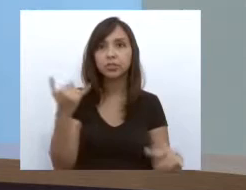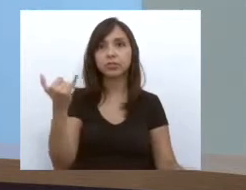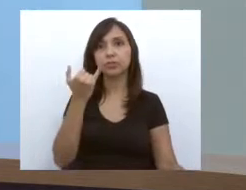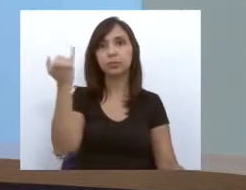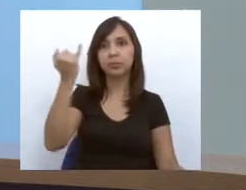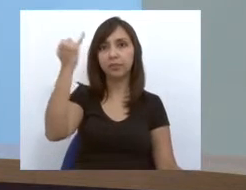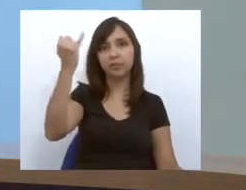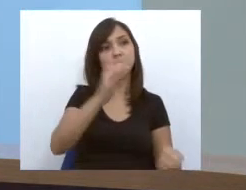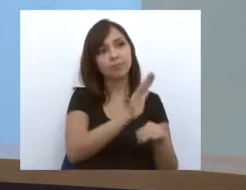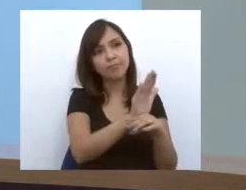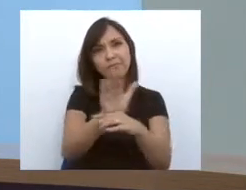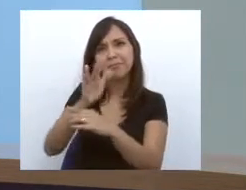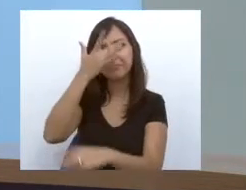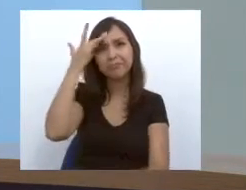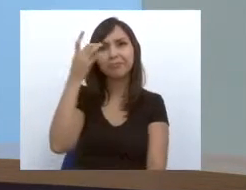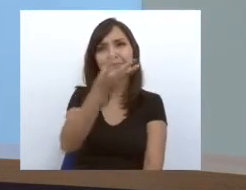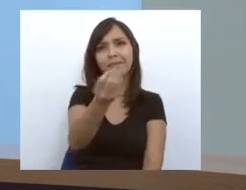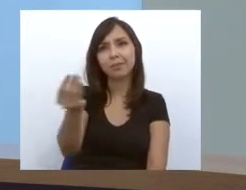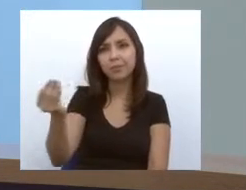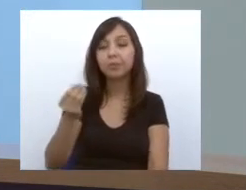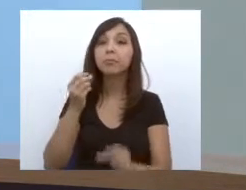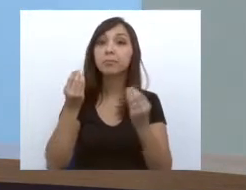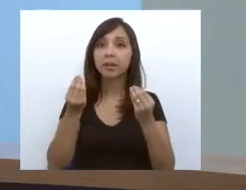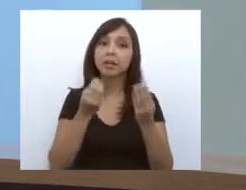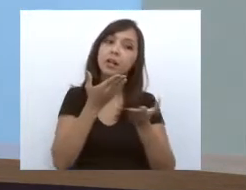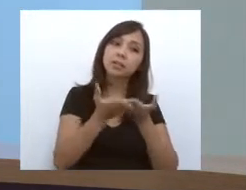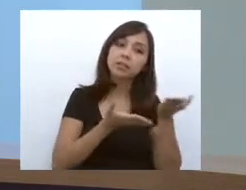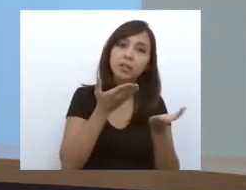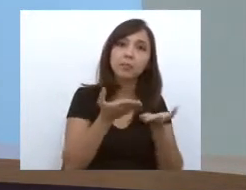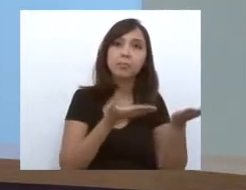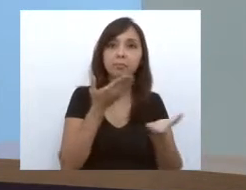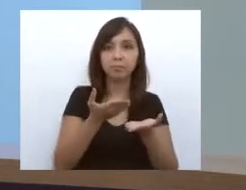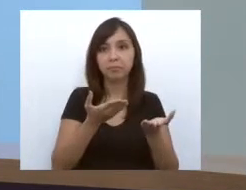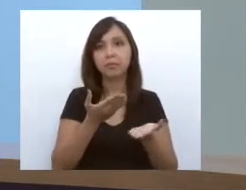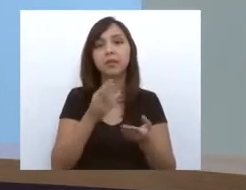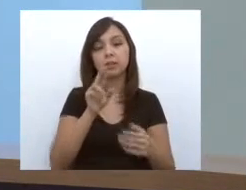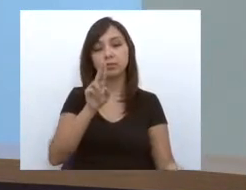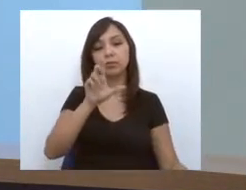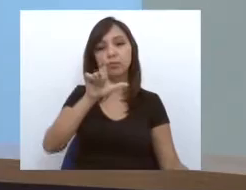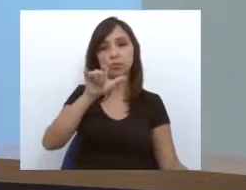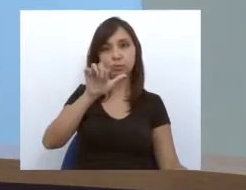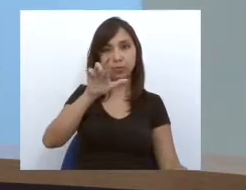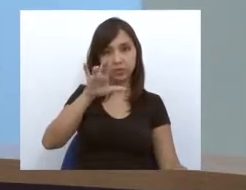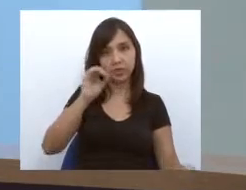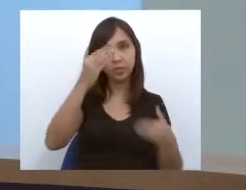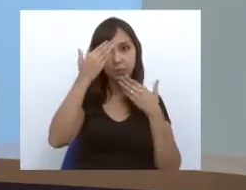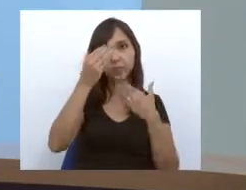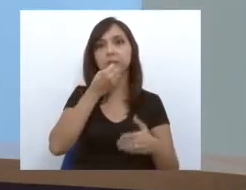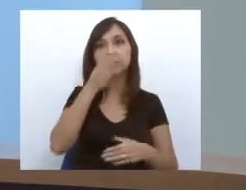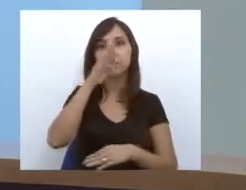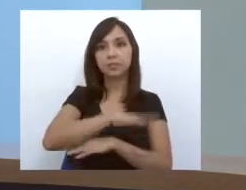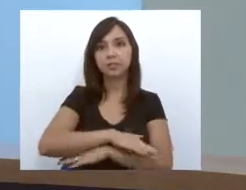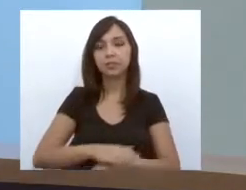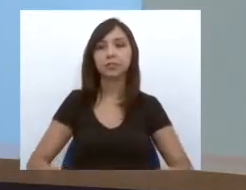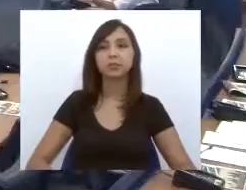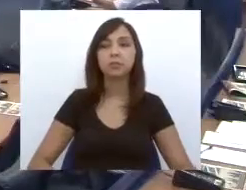importante que vai ajudar muita gente nesse tratamento de uso, nesse tratamento de úlcera. Muito obrigado e boa tarde a todos.